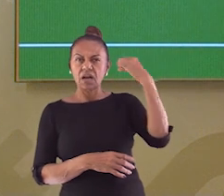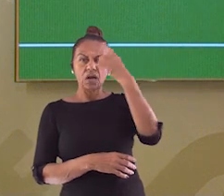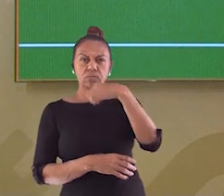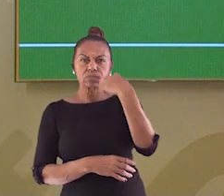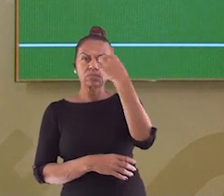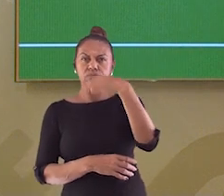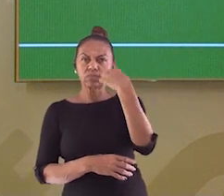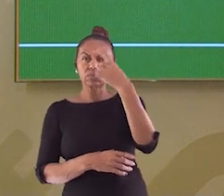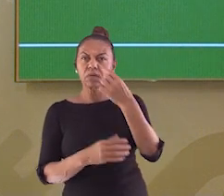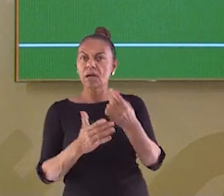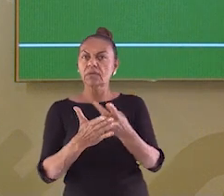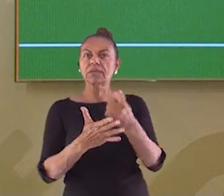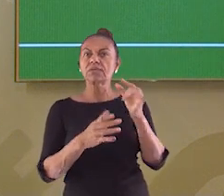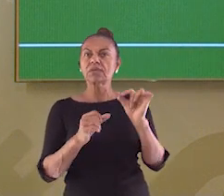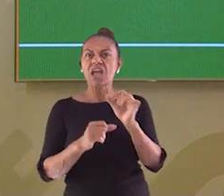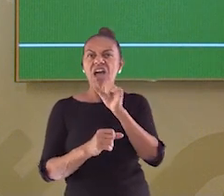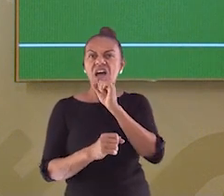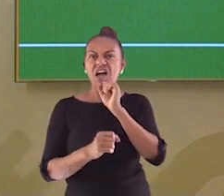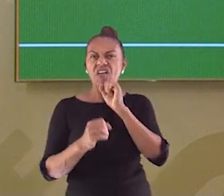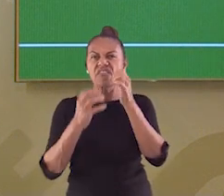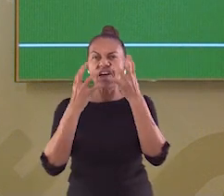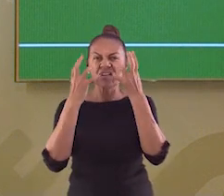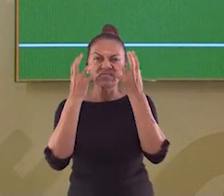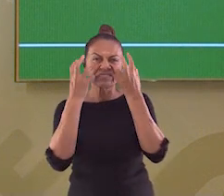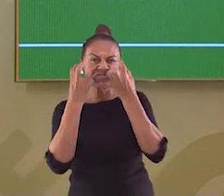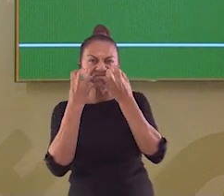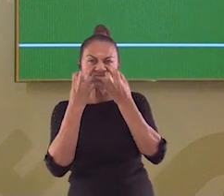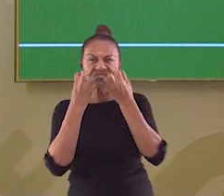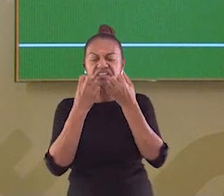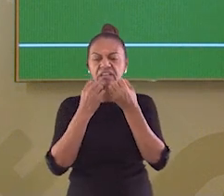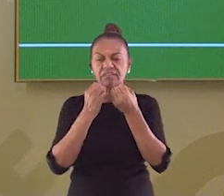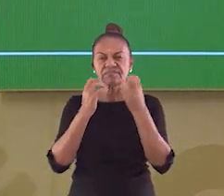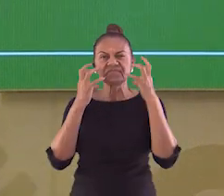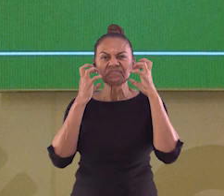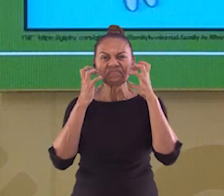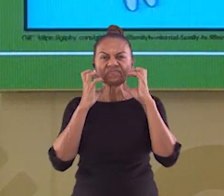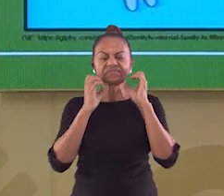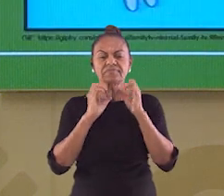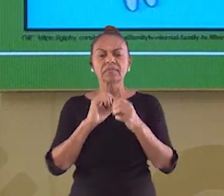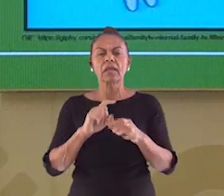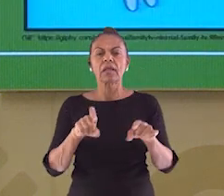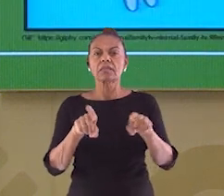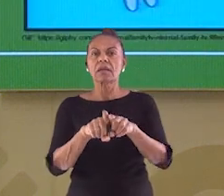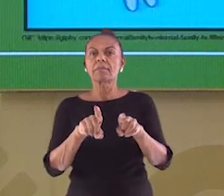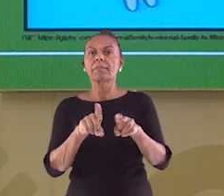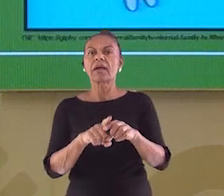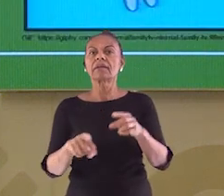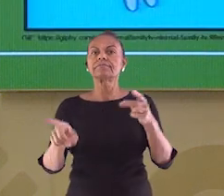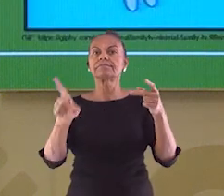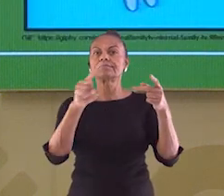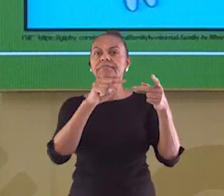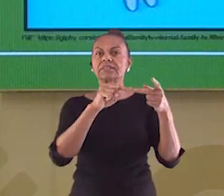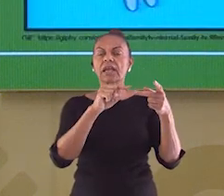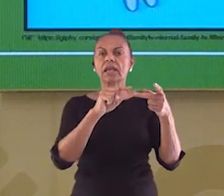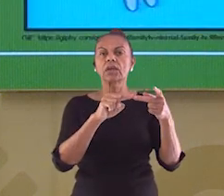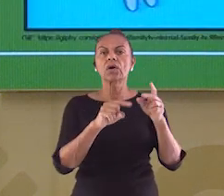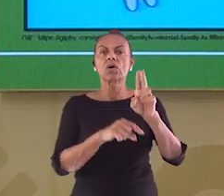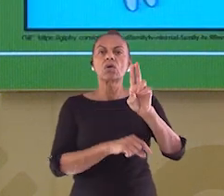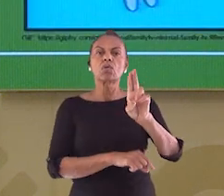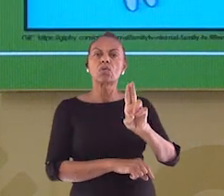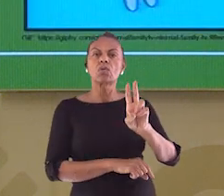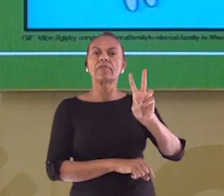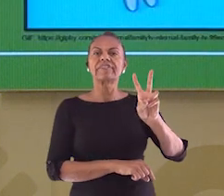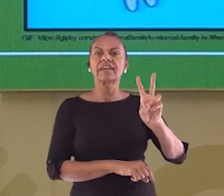o envelhecimento precoce, como vocês podem ver aqui no GIF. E os raios UVB, estes